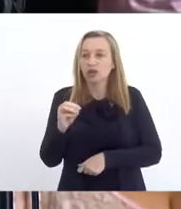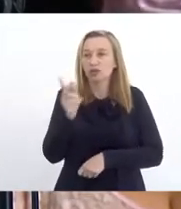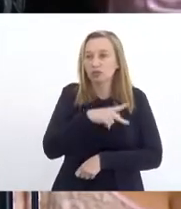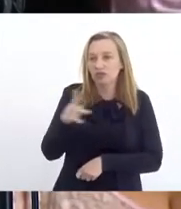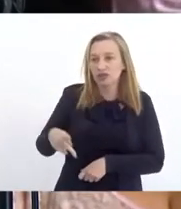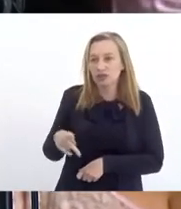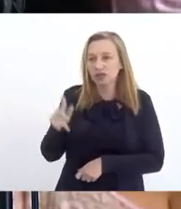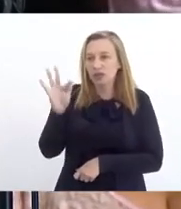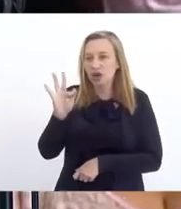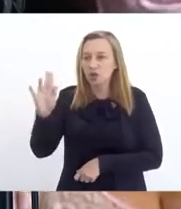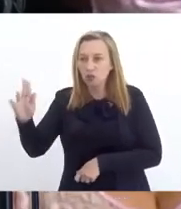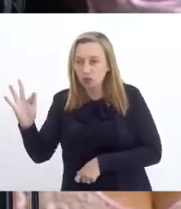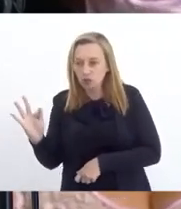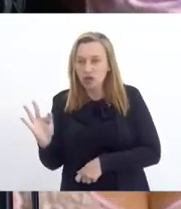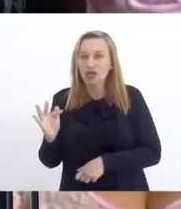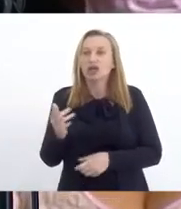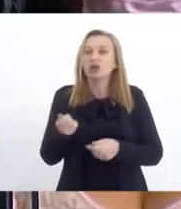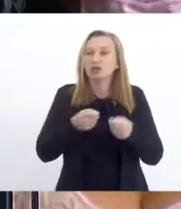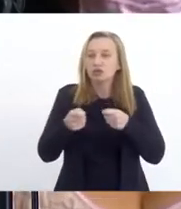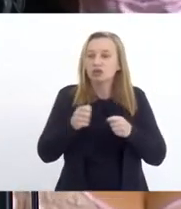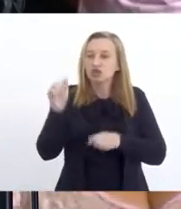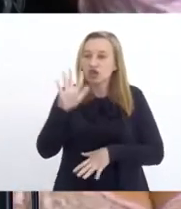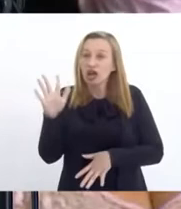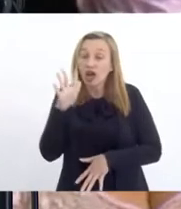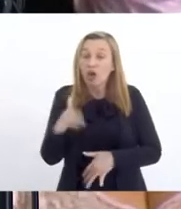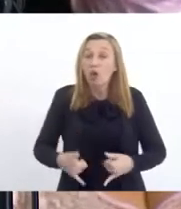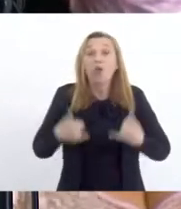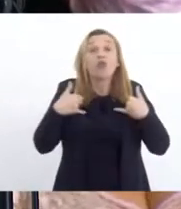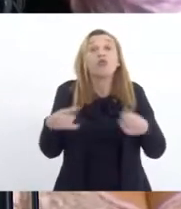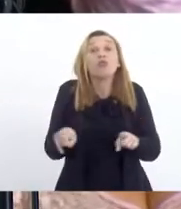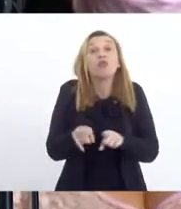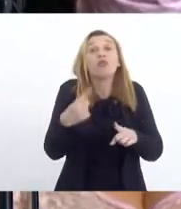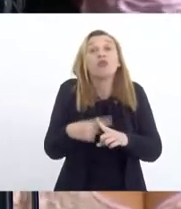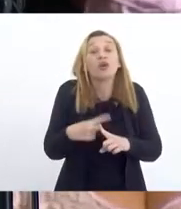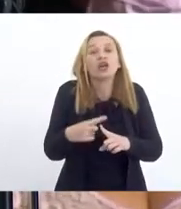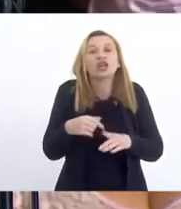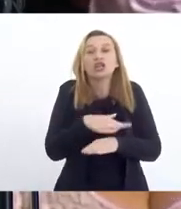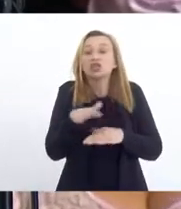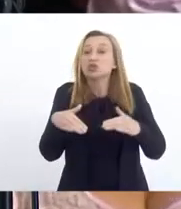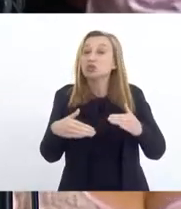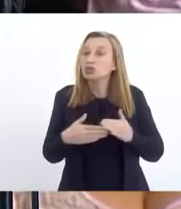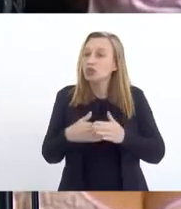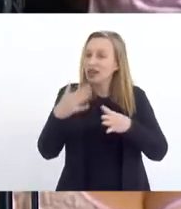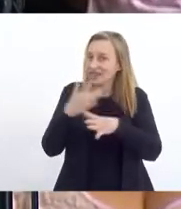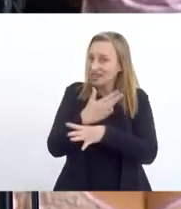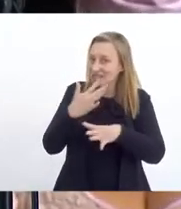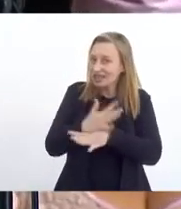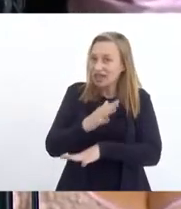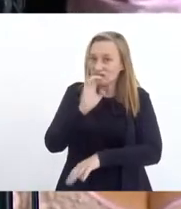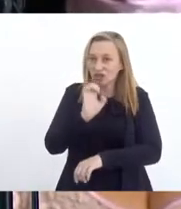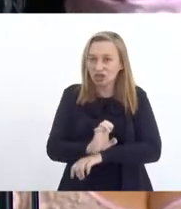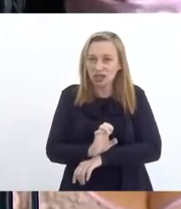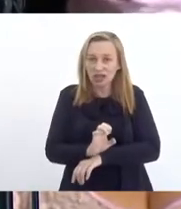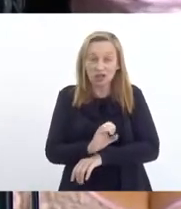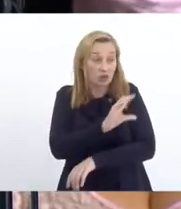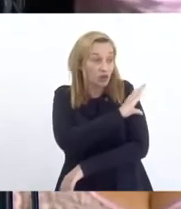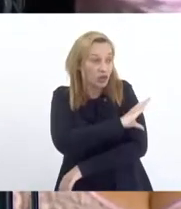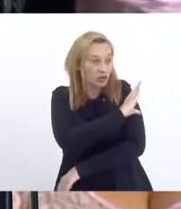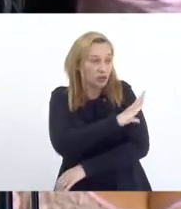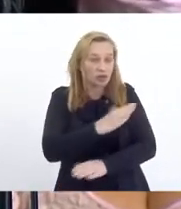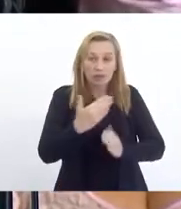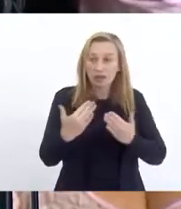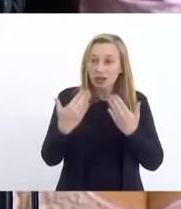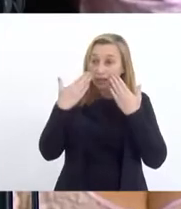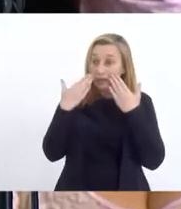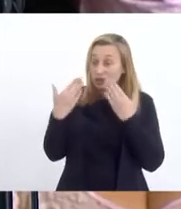meu controlador geral. É motivo de orgulho, porque entre todas as cidades do Estado, Campos é a que mais apresentou projeto ao